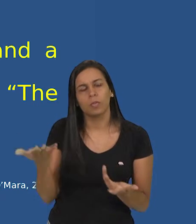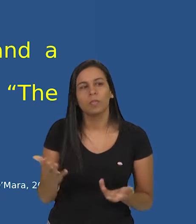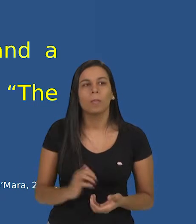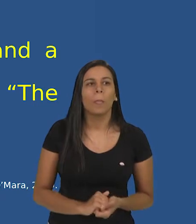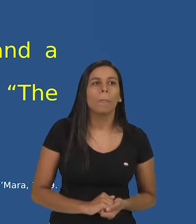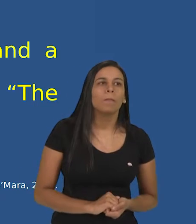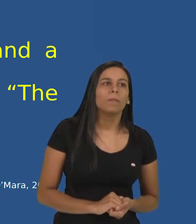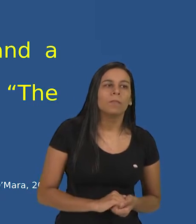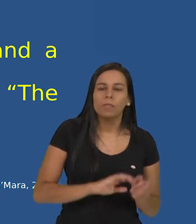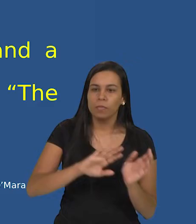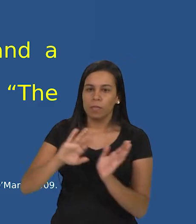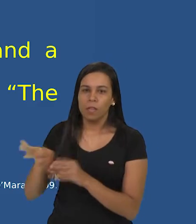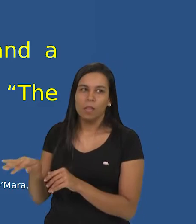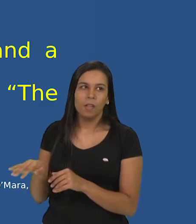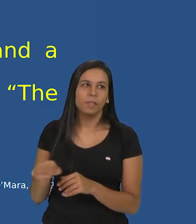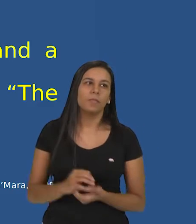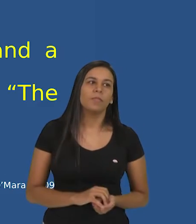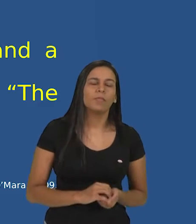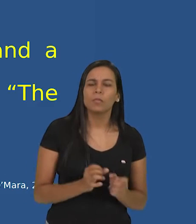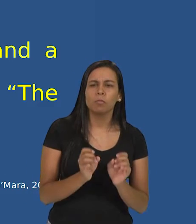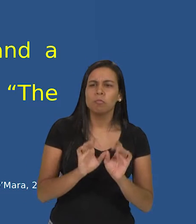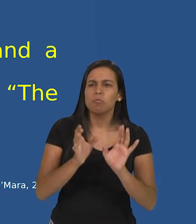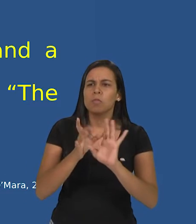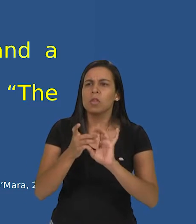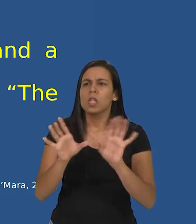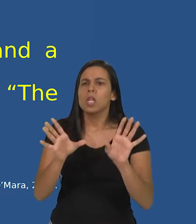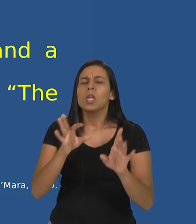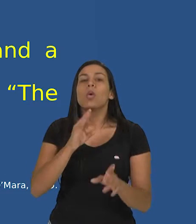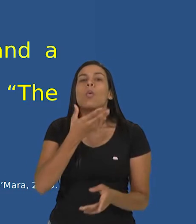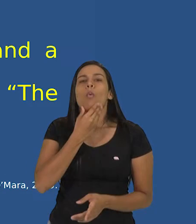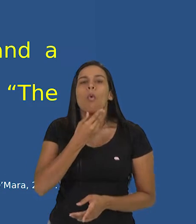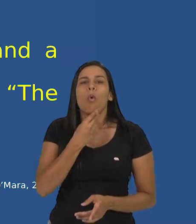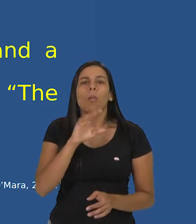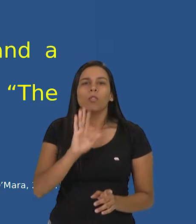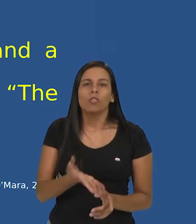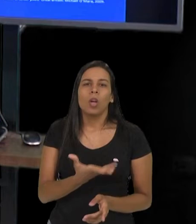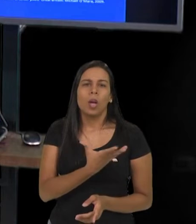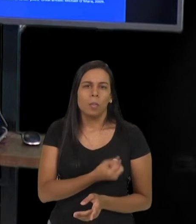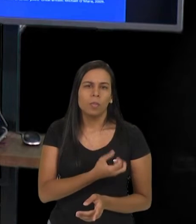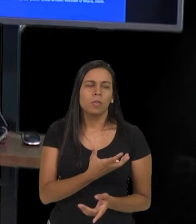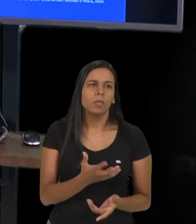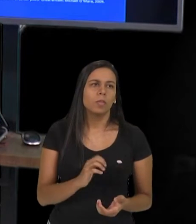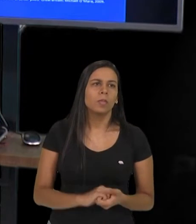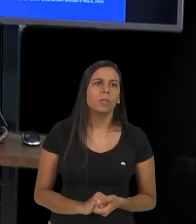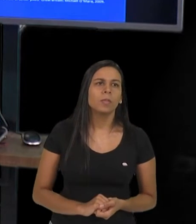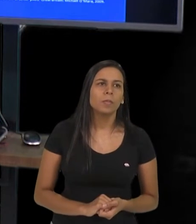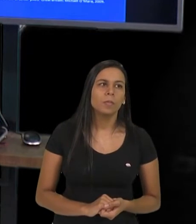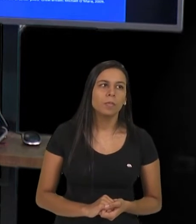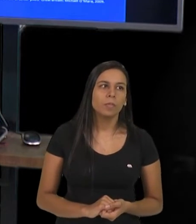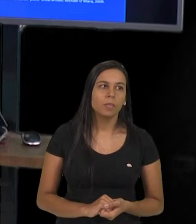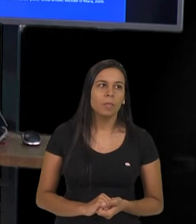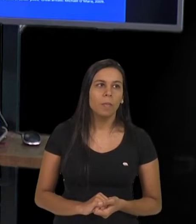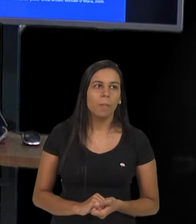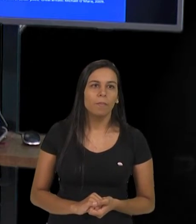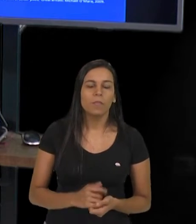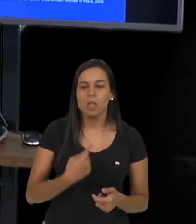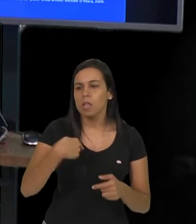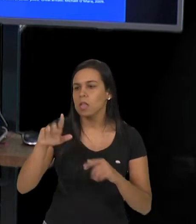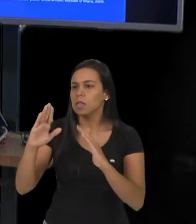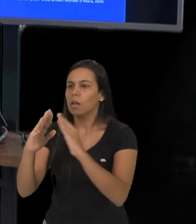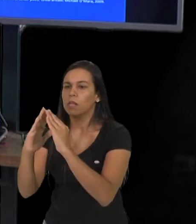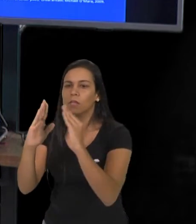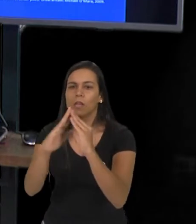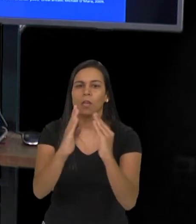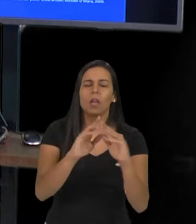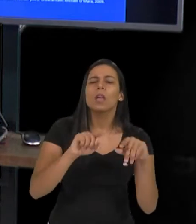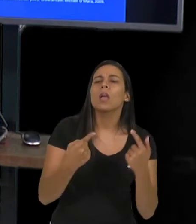get rid of é se livrar dos animais, ele queria se aposentar, tá? Estou dando dicas adicionais, mas não vai ter tanta importância aqui. Ia de casa em casa para saber quem é que manda